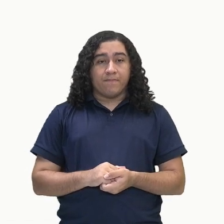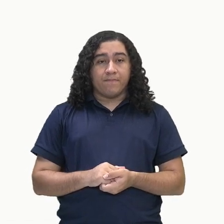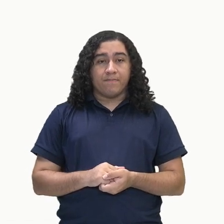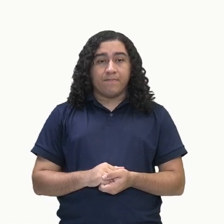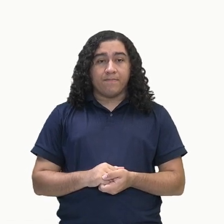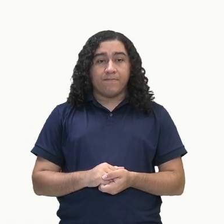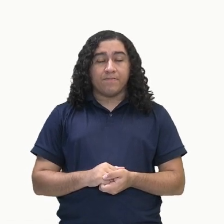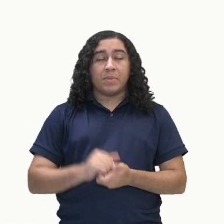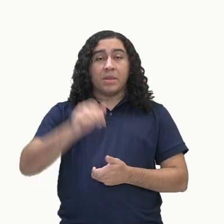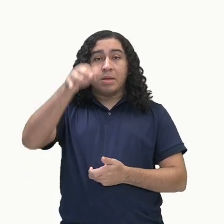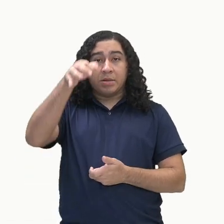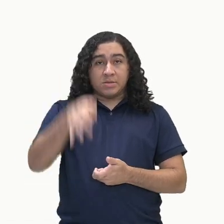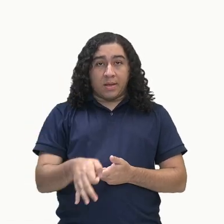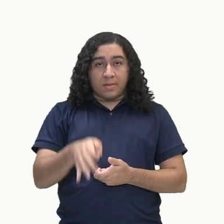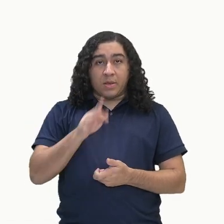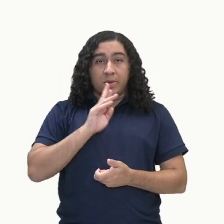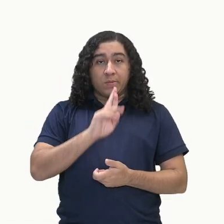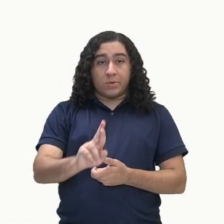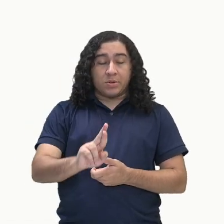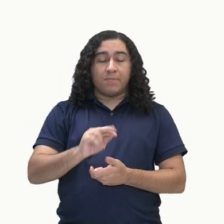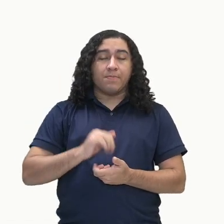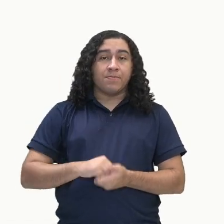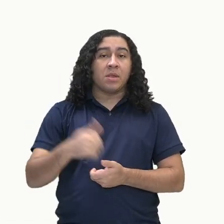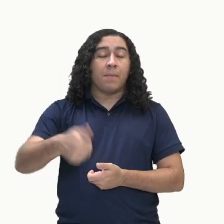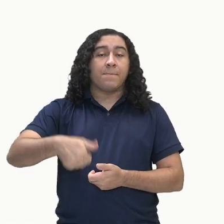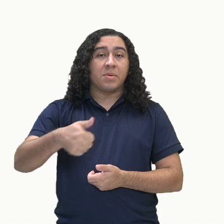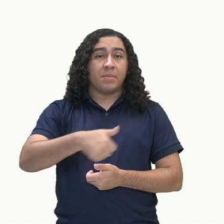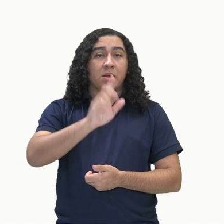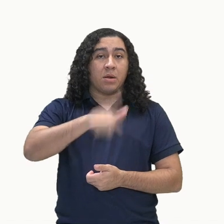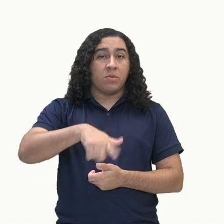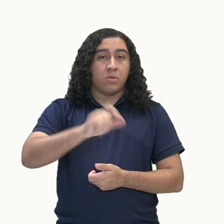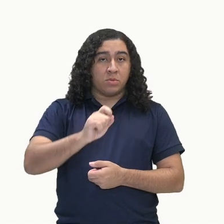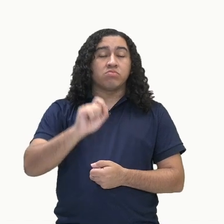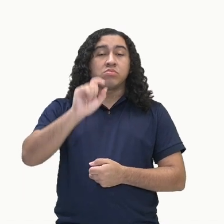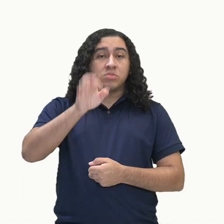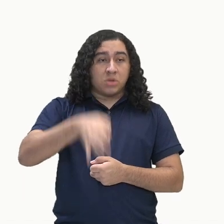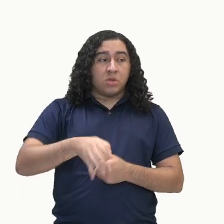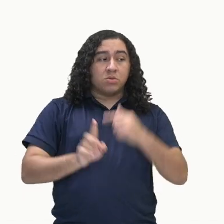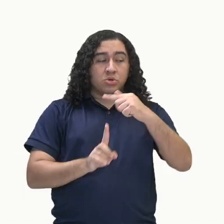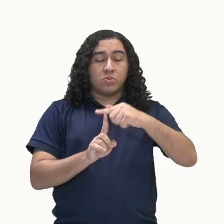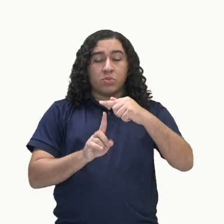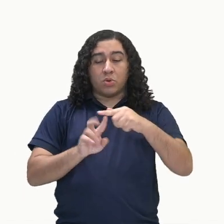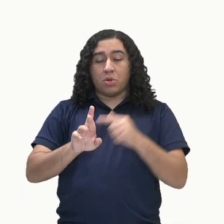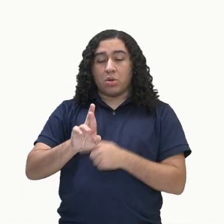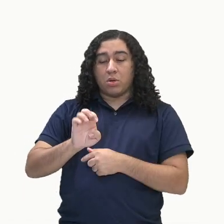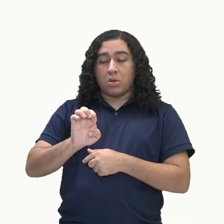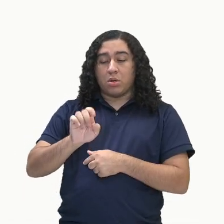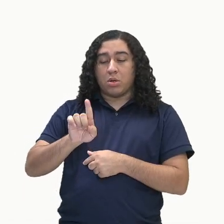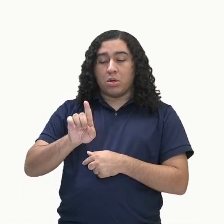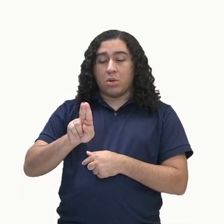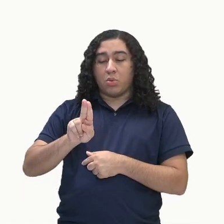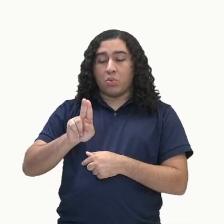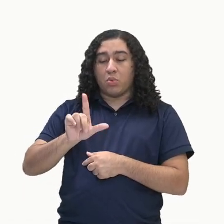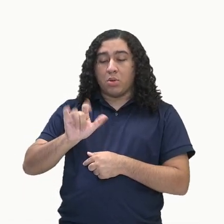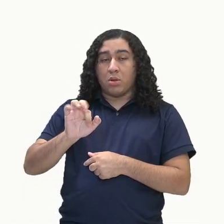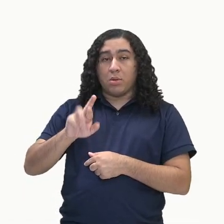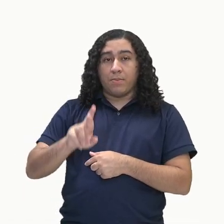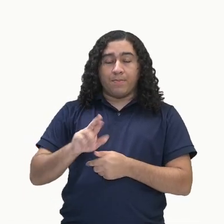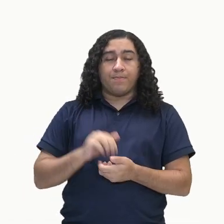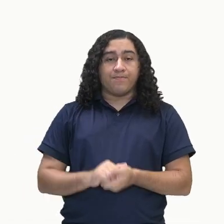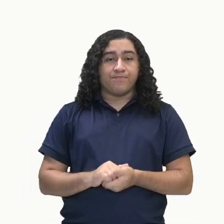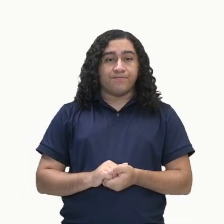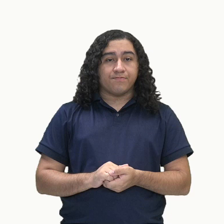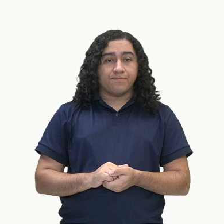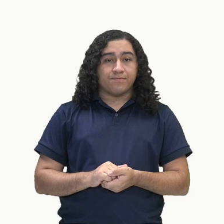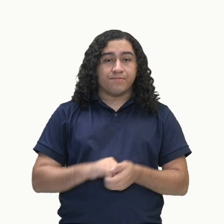figura, que é um polígono regular, ok? Indo aqui, vamos para a próxima, aí uma